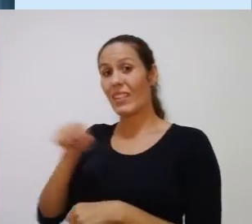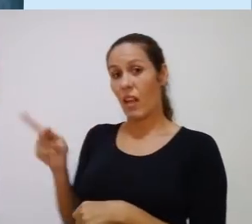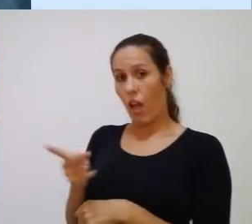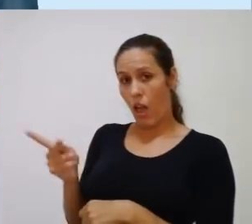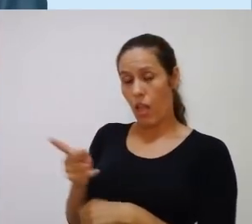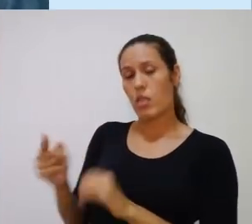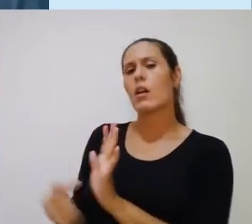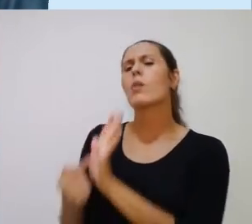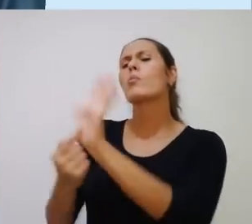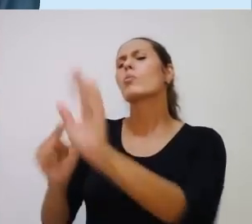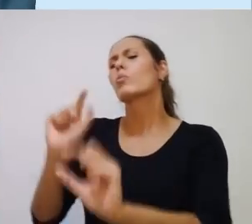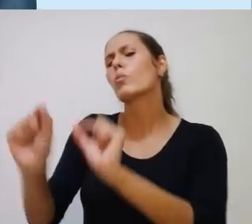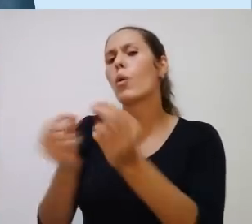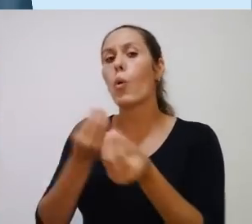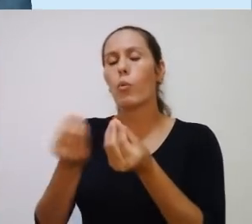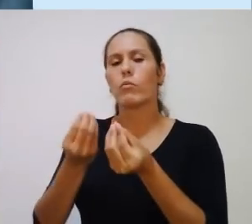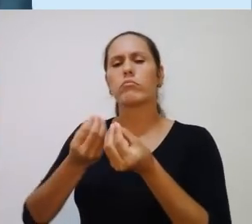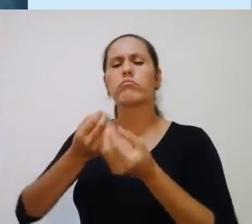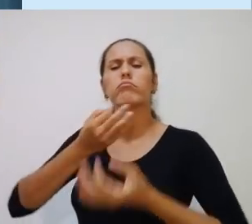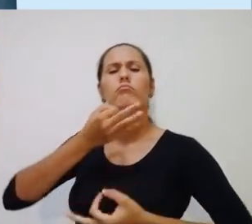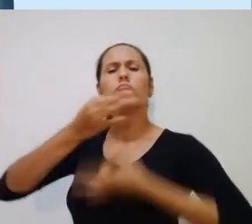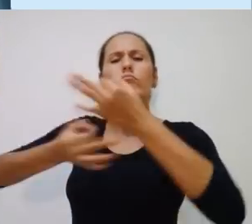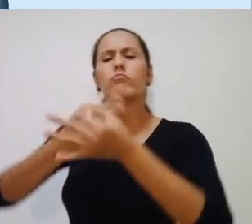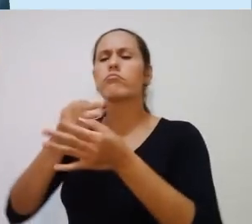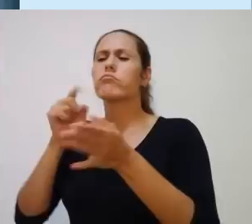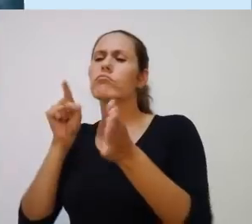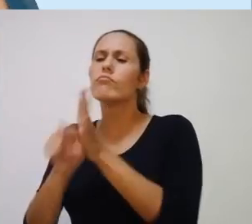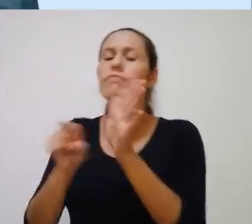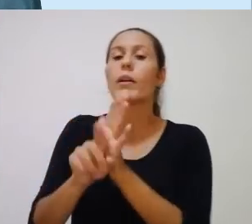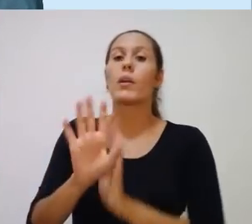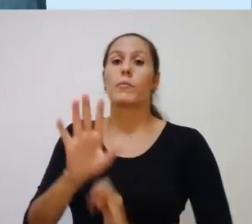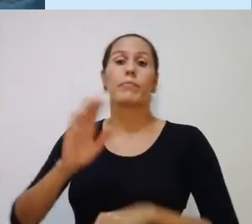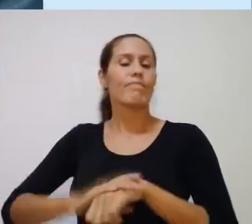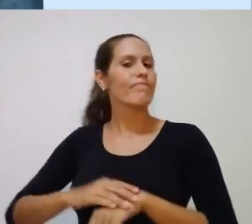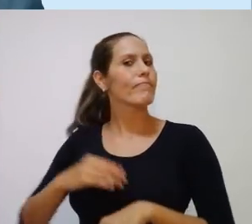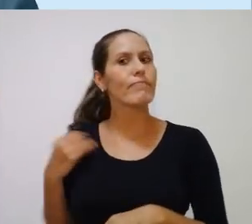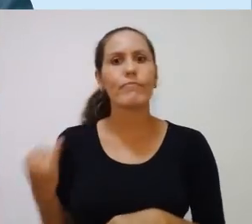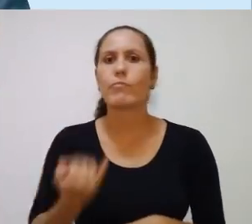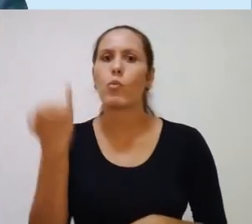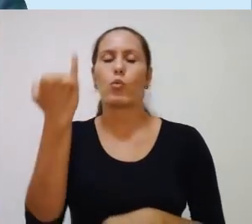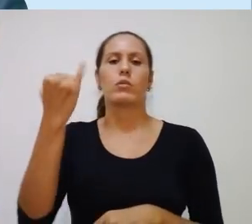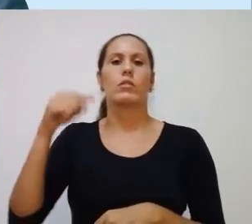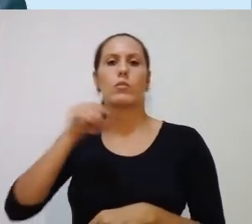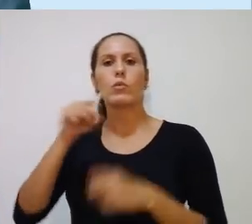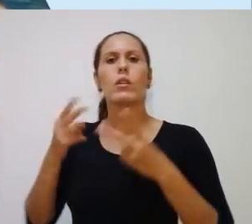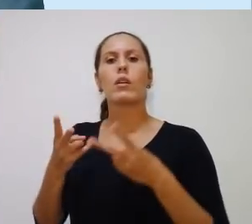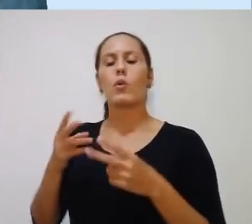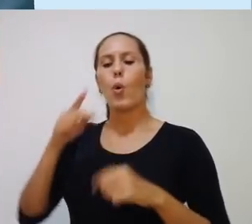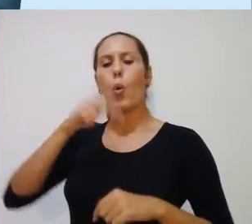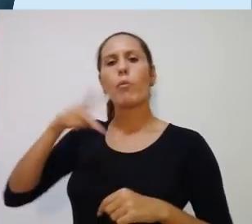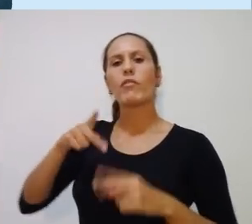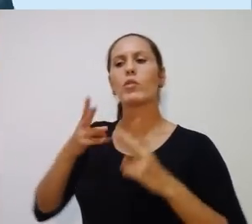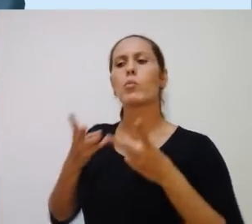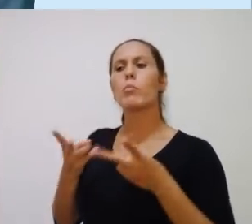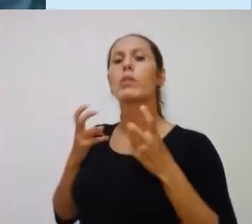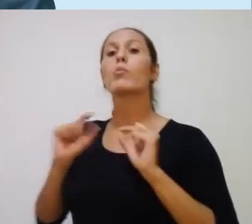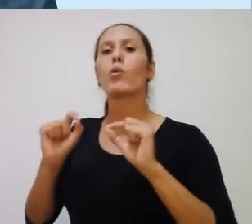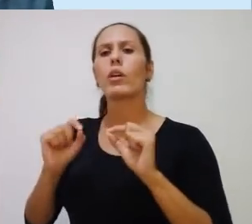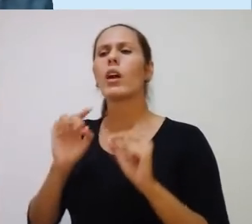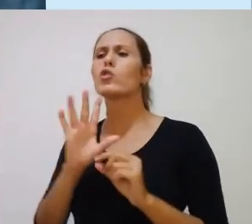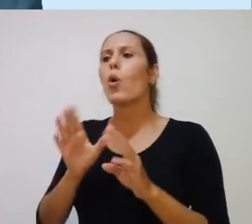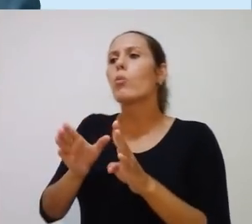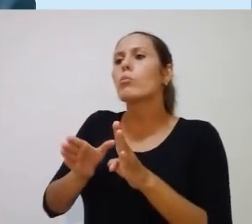mostraram de que forma, sabe, crítica, questionando tal. É muito importante você perceber que o professor nesse momento é